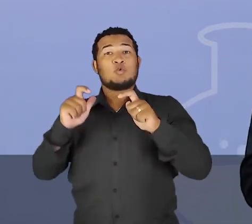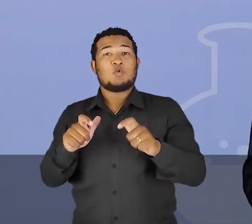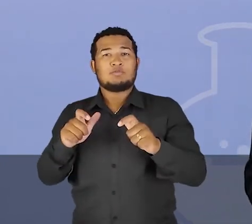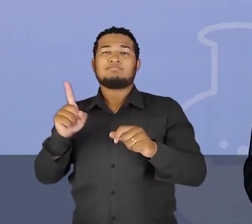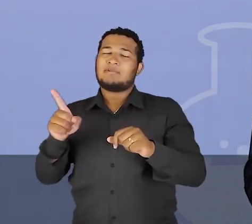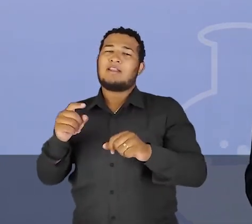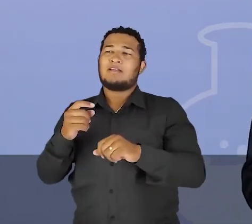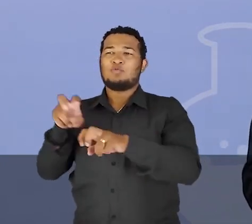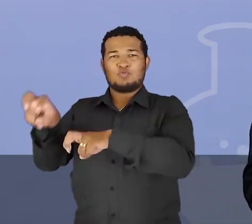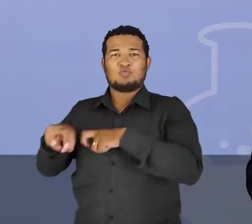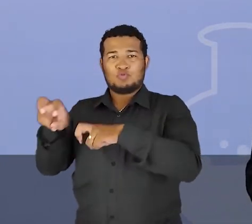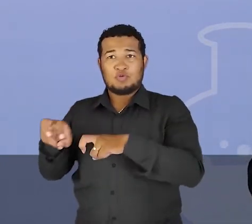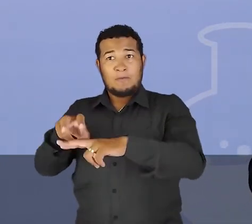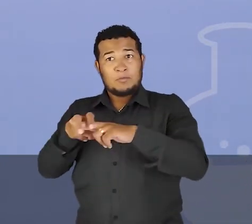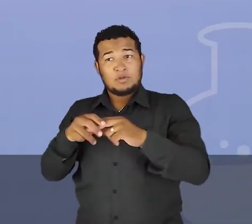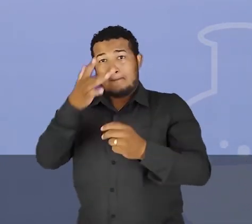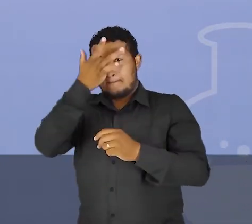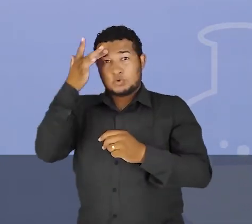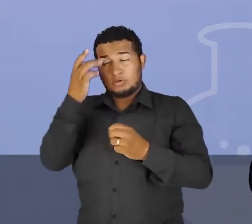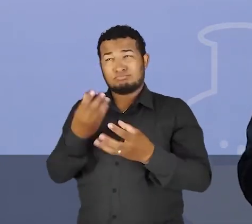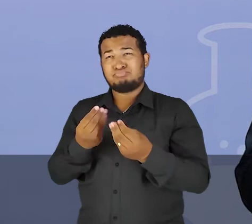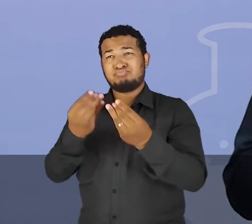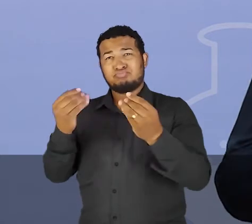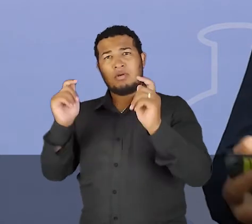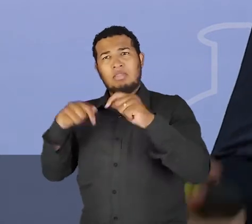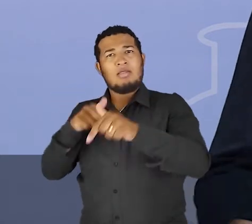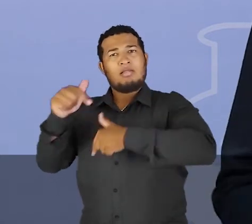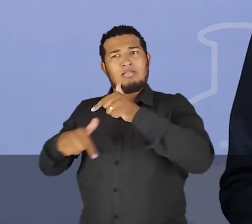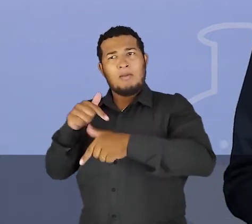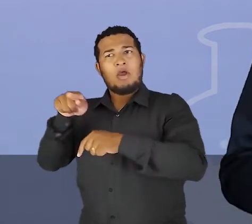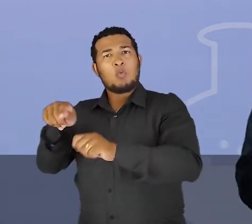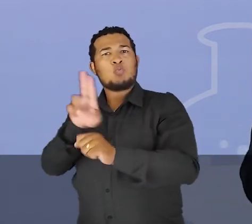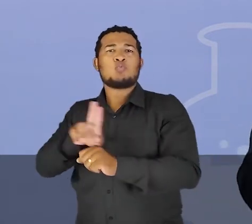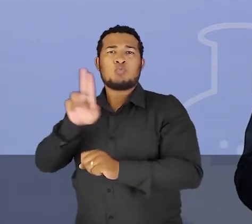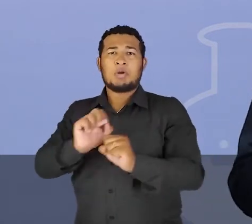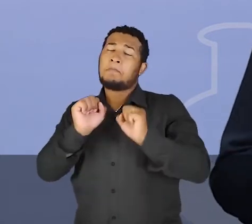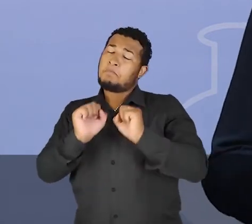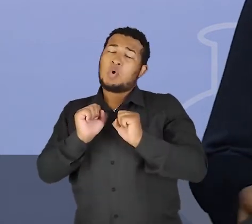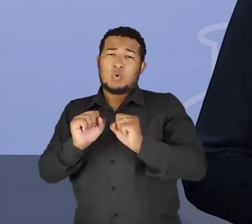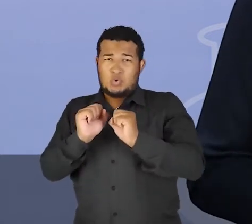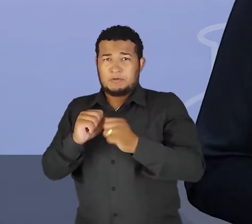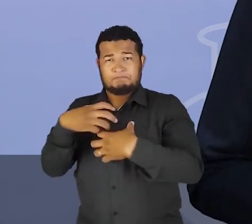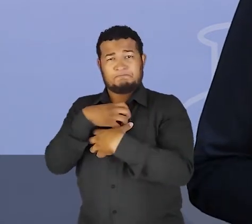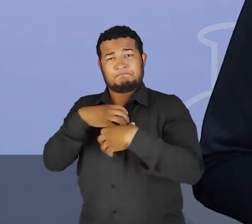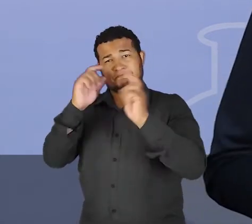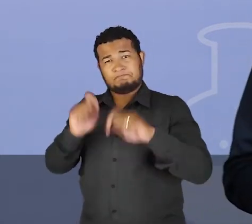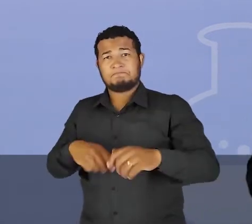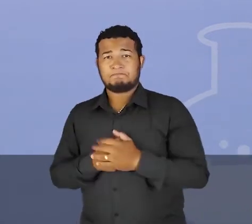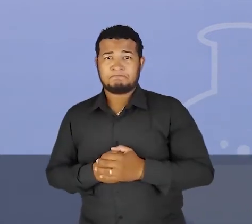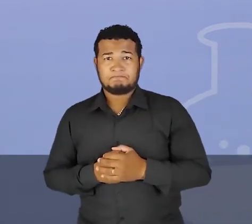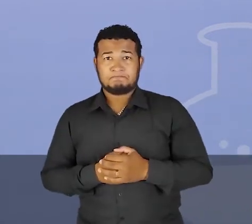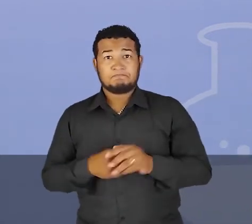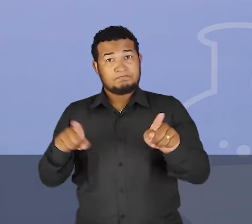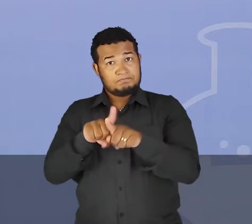aí uma quantidade imensa de mão de obra que precisa ser utilizada de alguma forma.